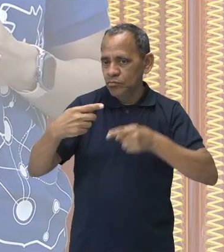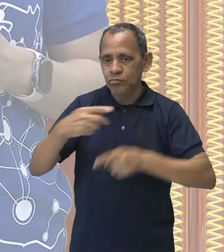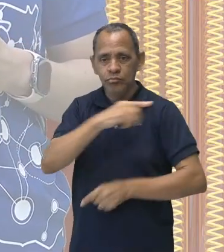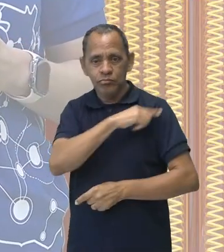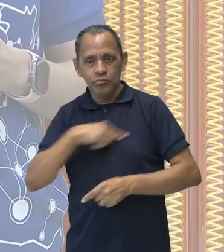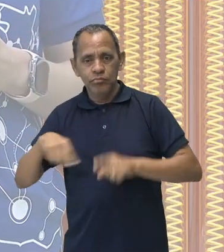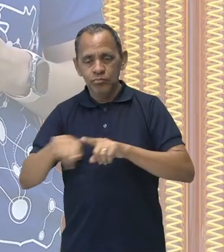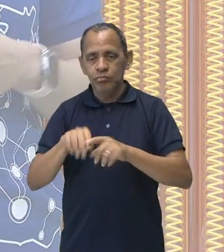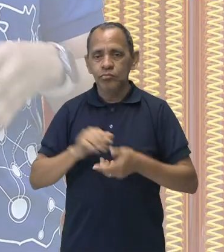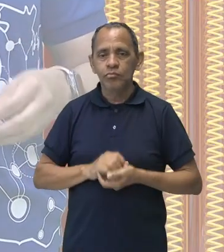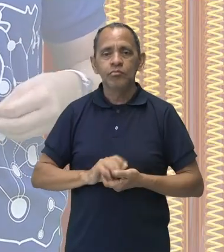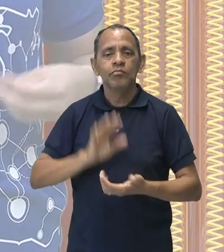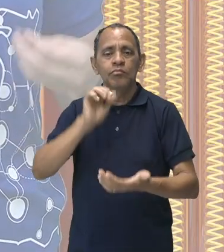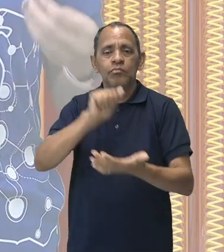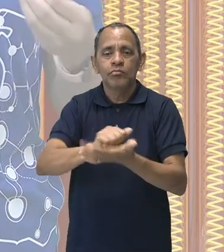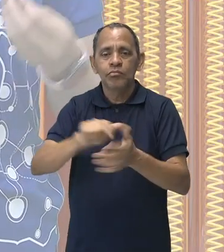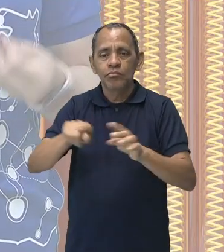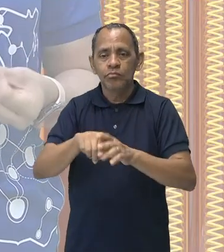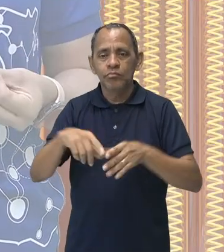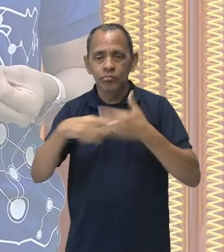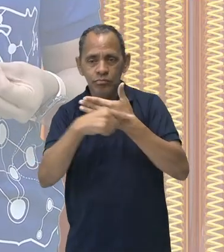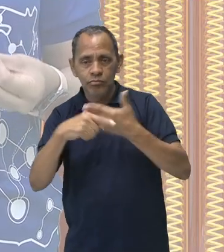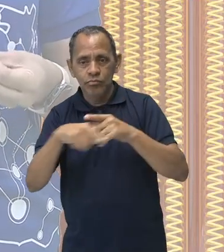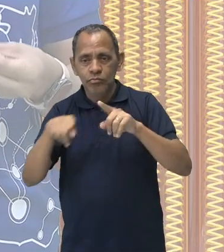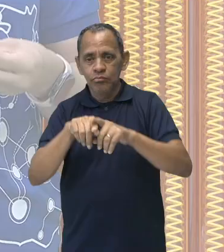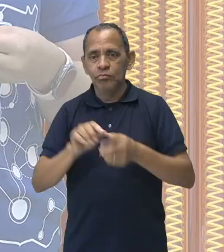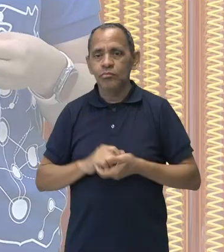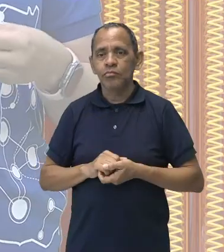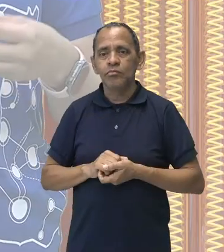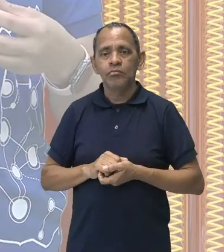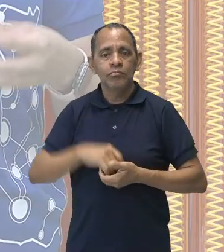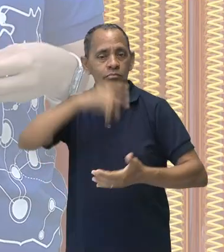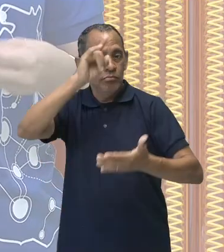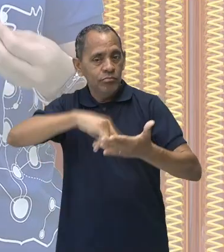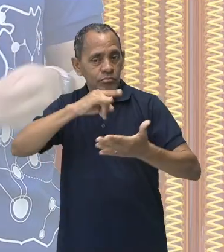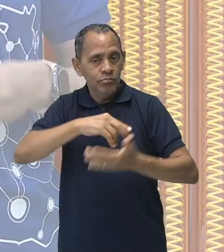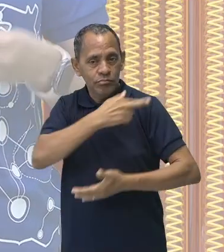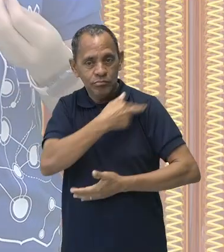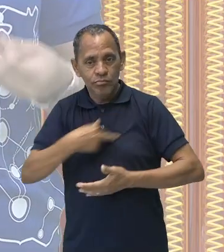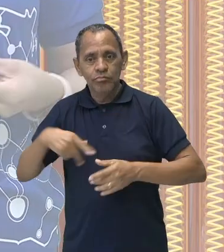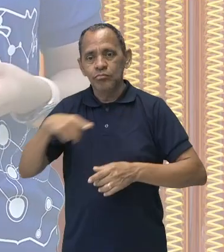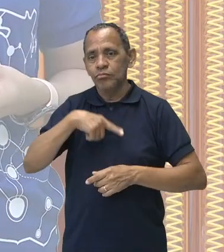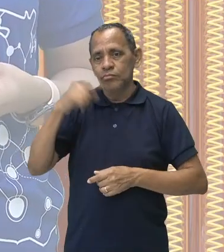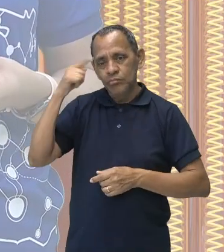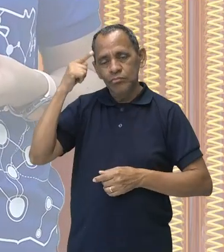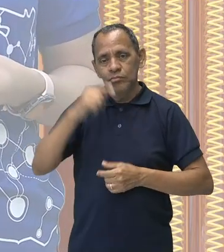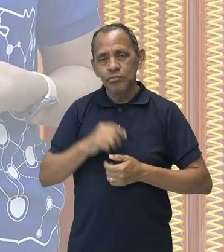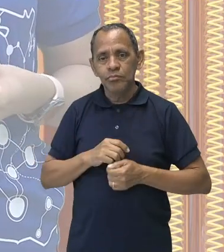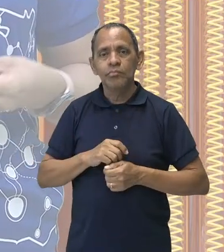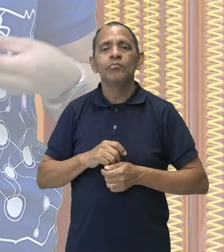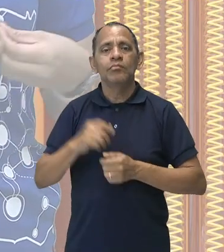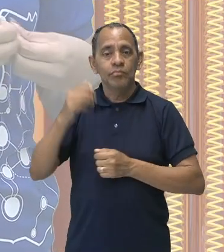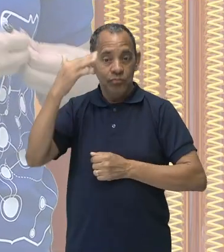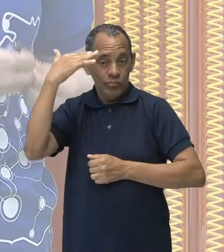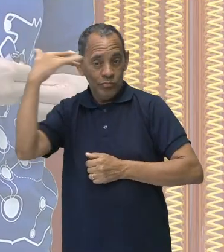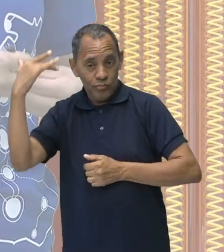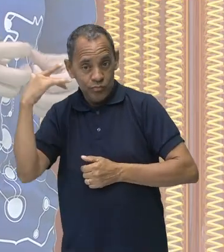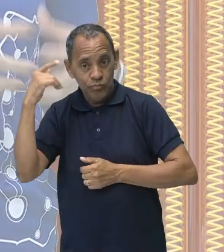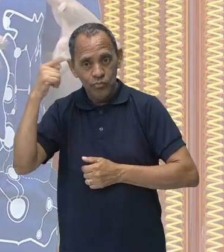do Manifesto Republicano. Lembrando que o Manifesto Republicano tinha a ideia de popularizar as ideias